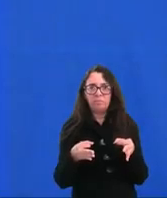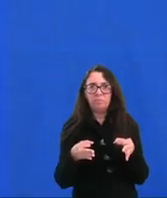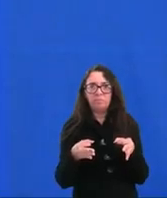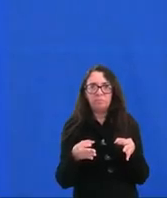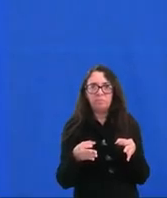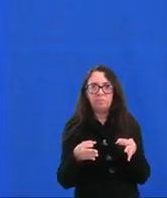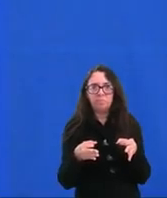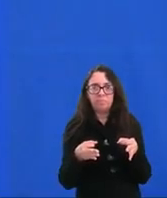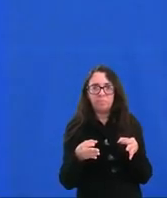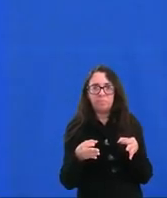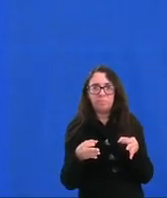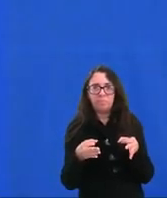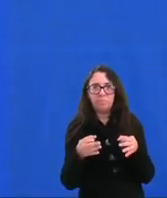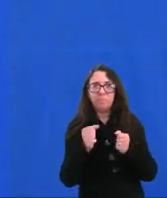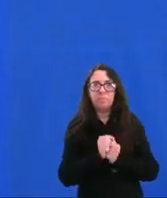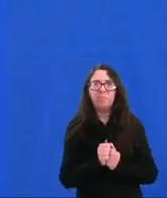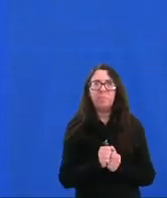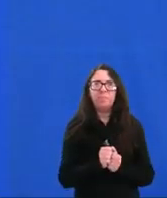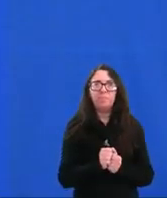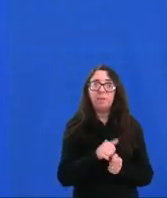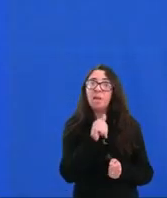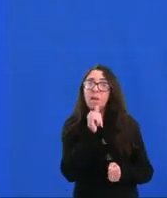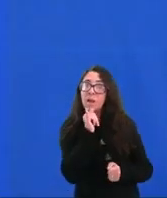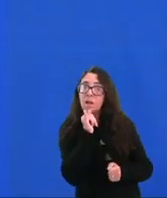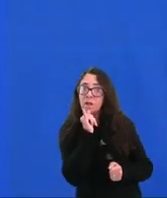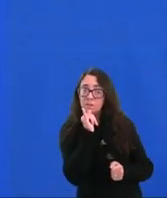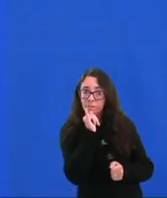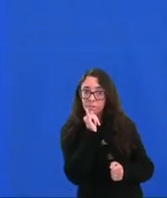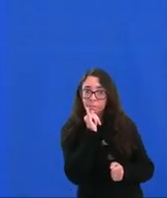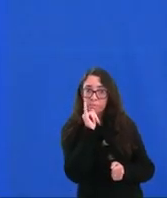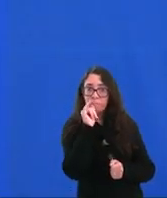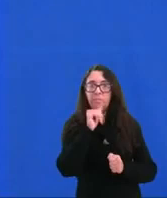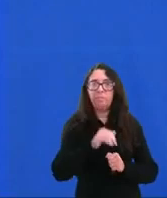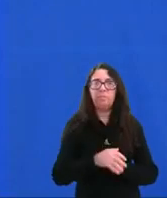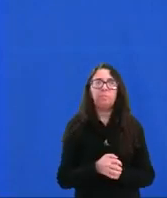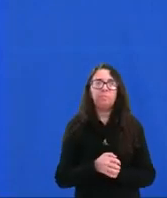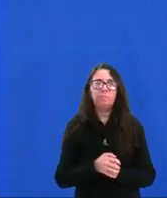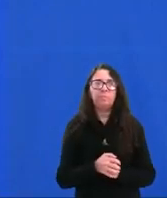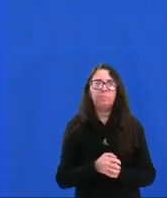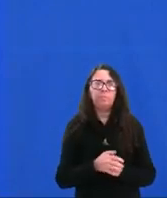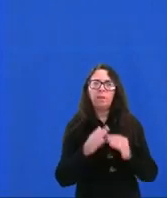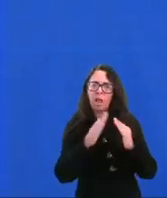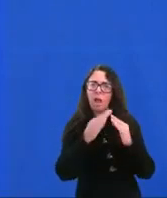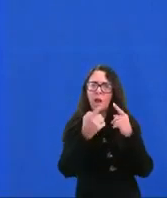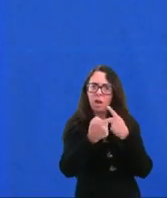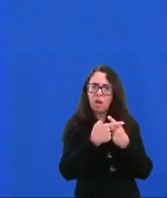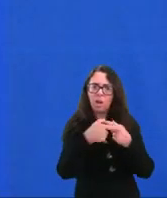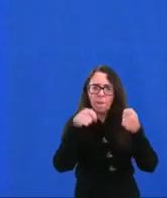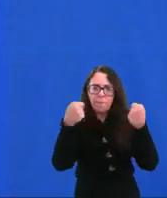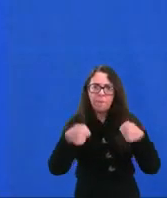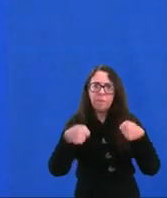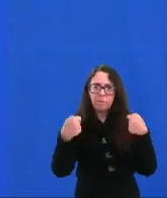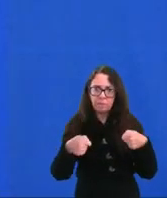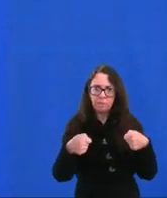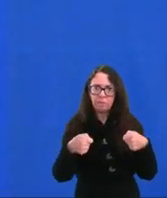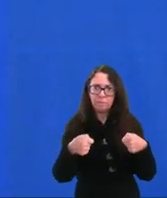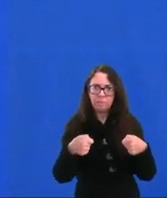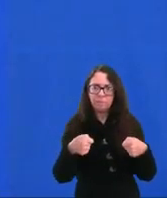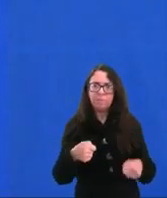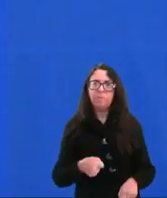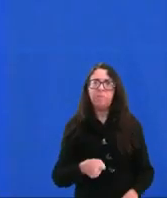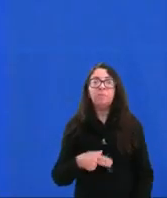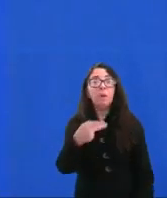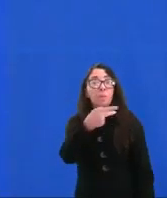através da vida dos outros irmãos. Isto é uma igreja que tem a sua vida centrada em Deus.